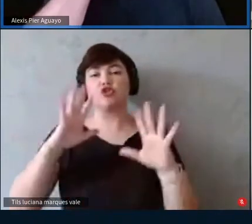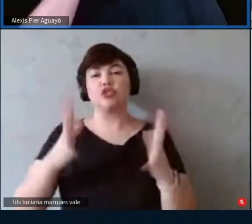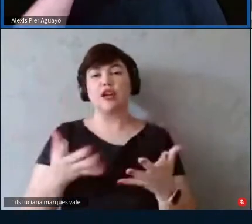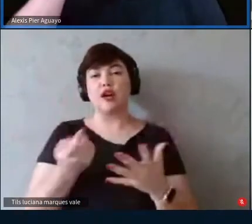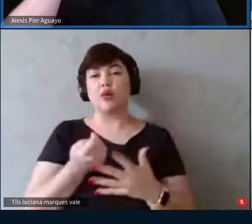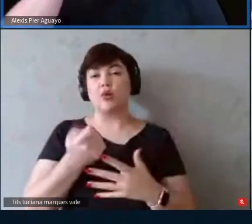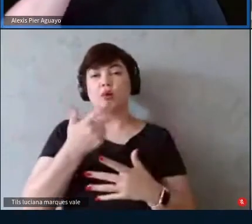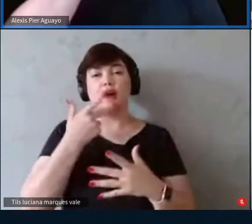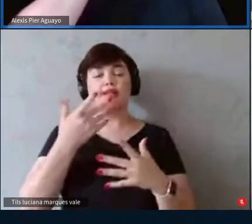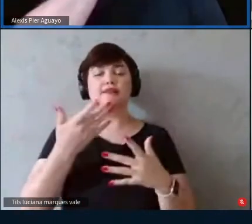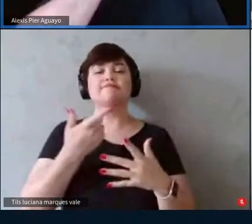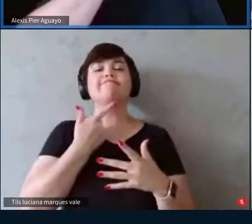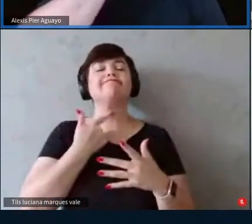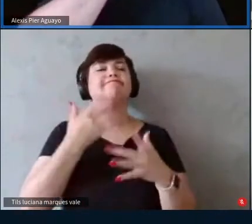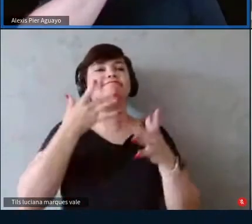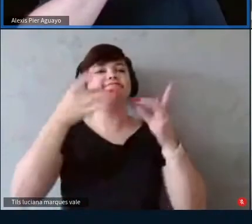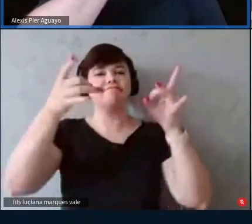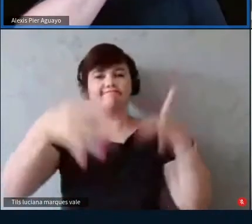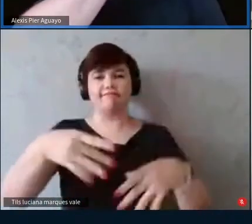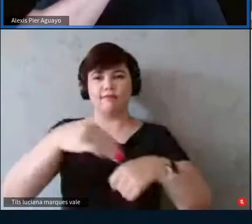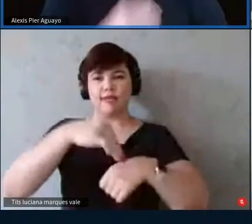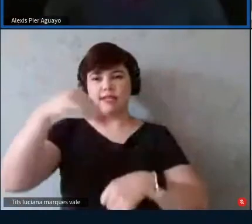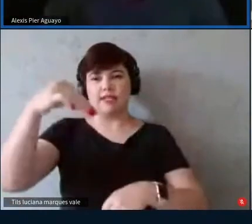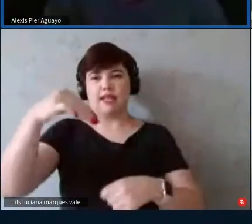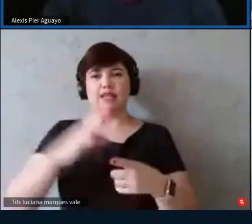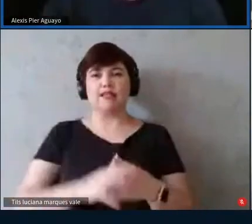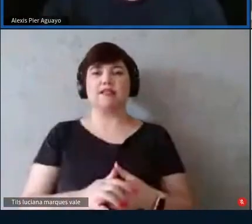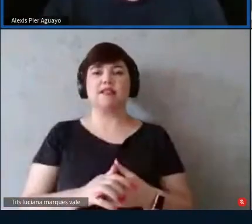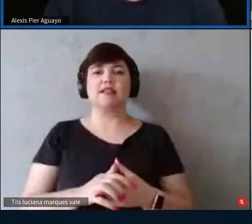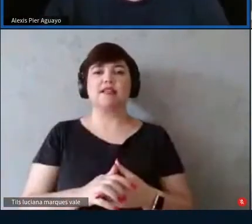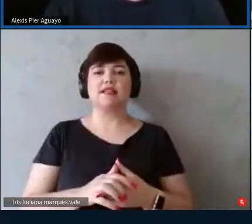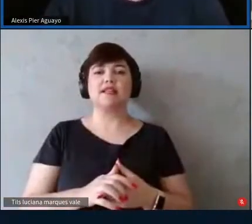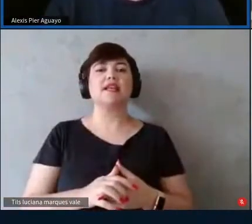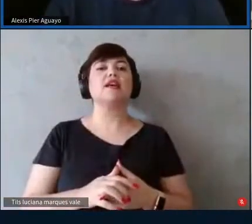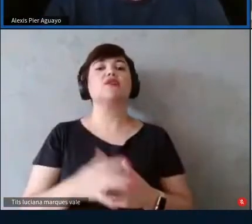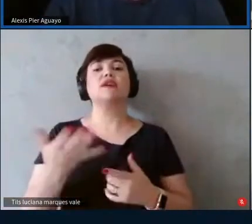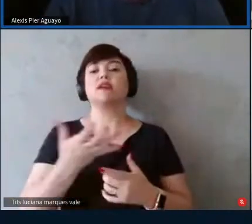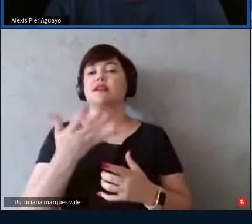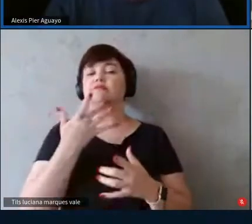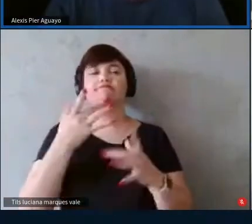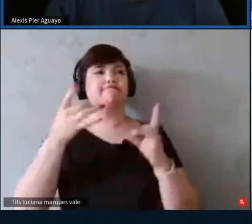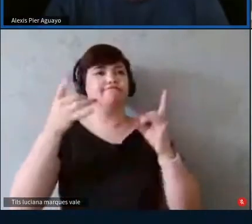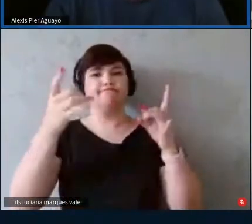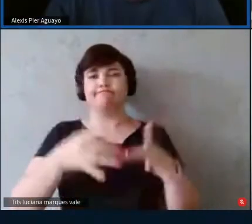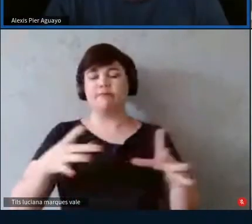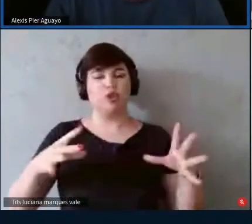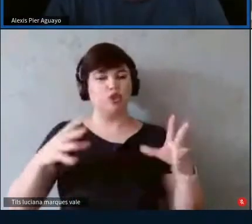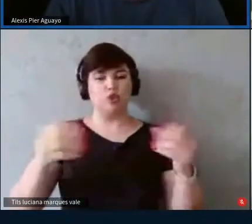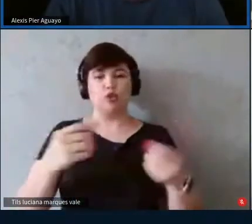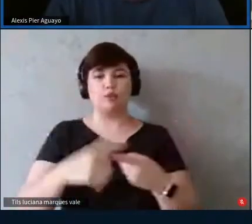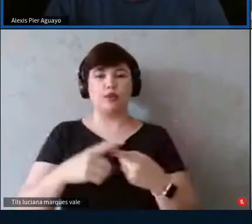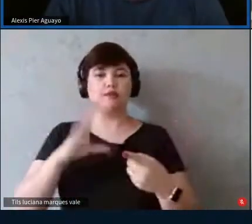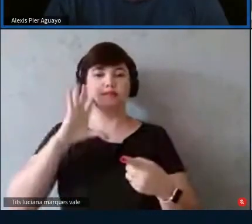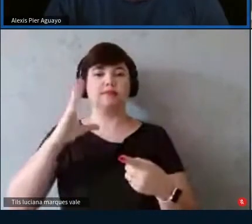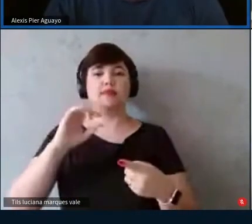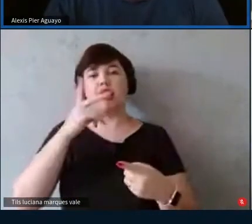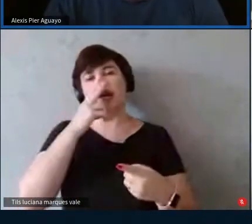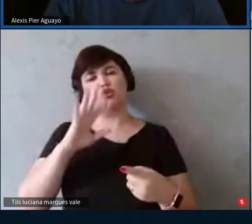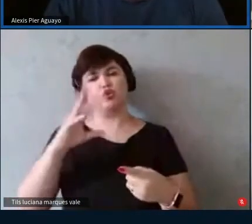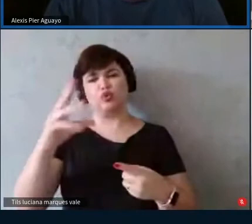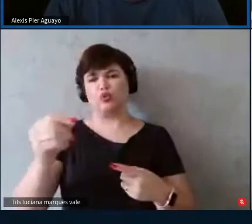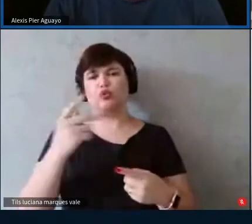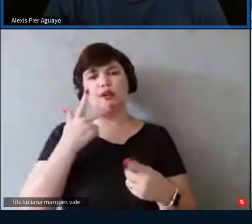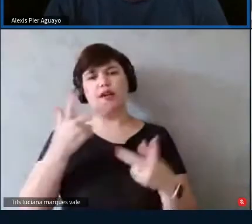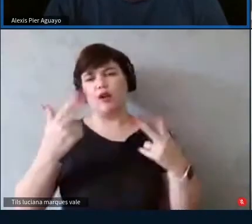estava querendo desistir do mestrado, que eu estava querendo sair disso. Eu acho que todo mundo passa por